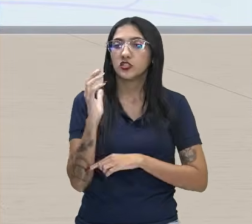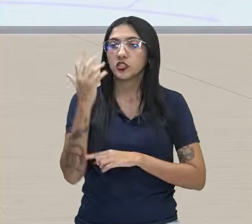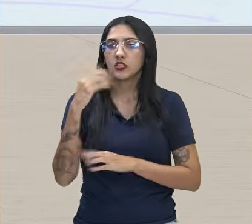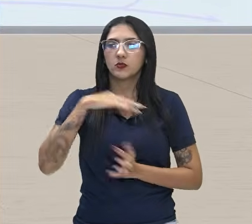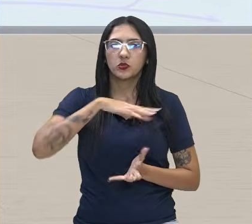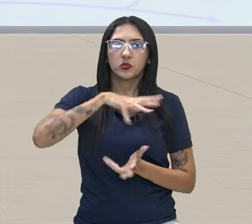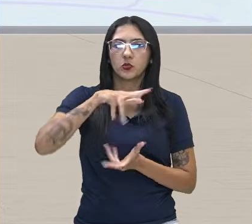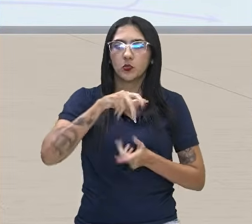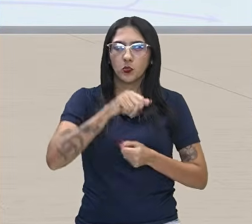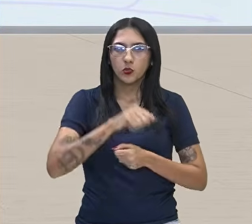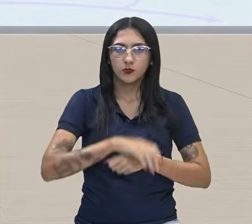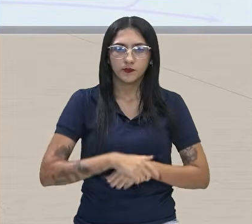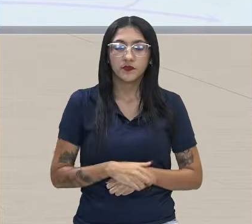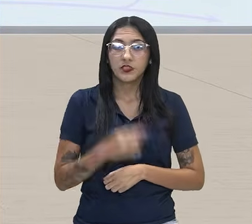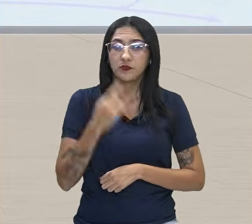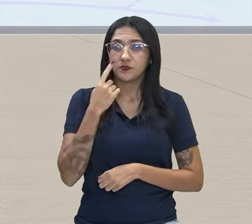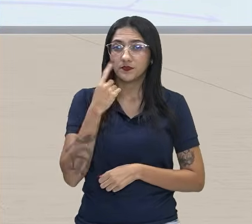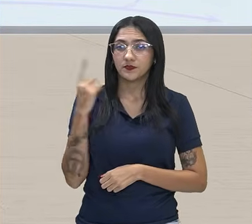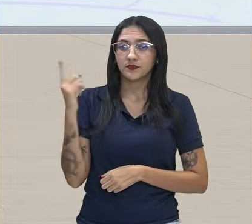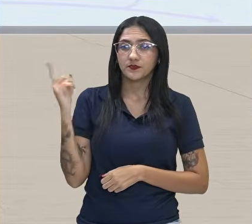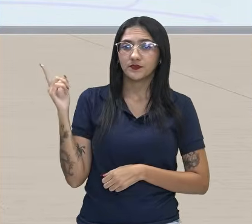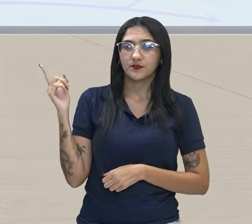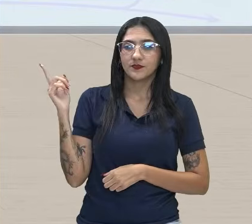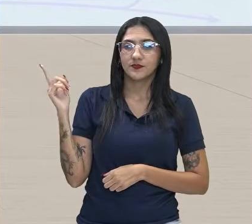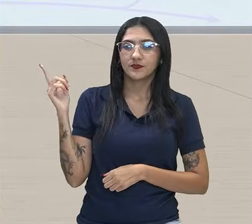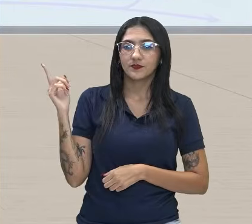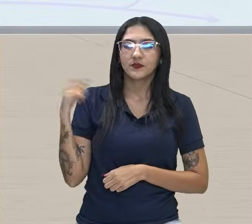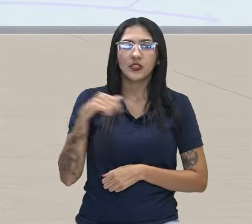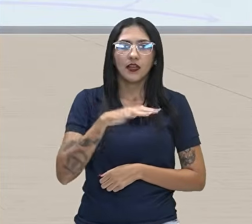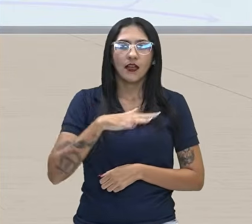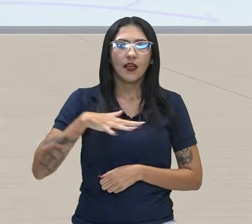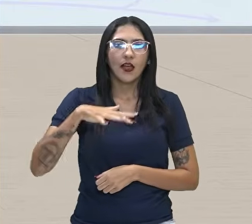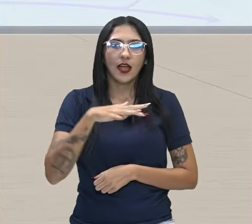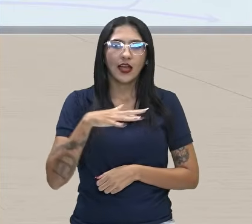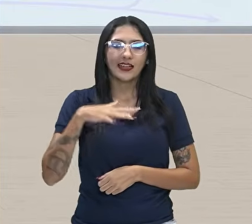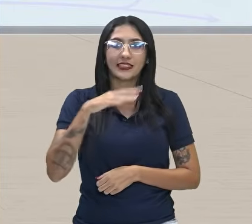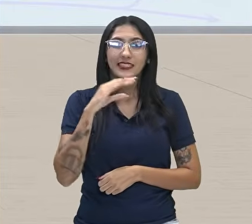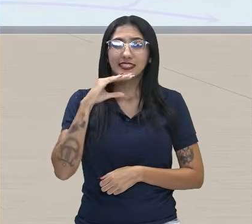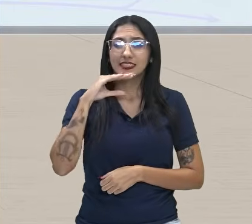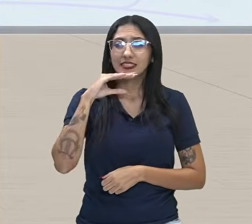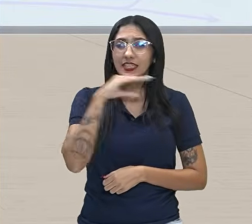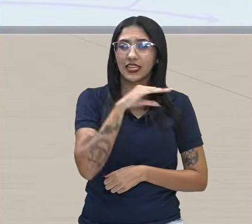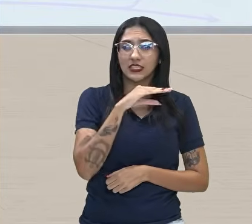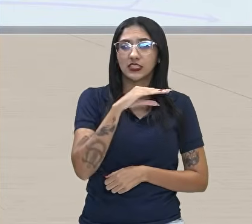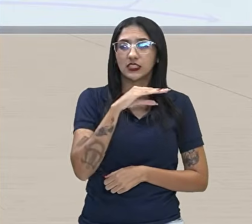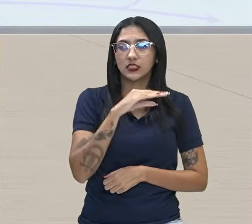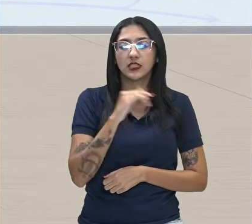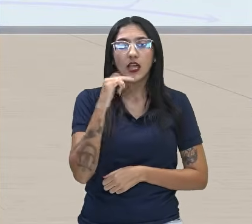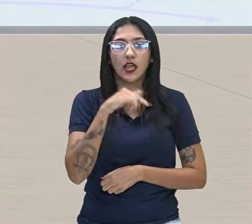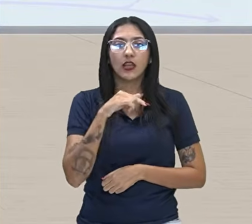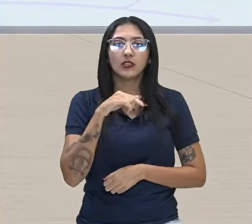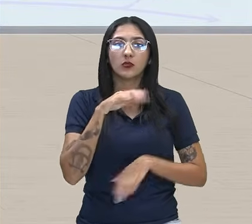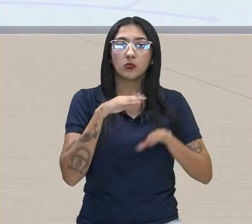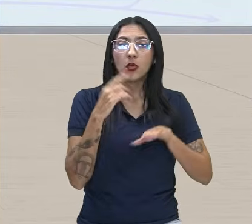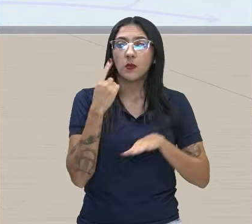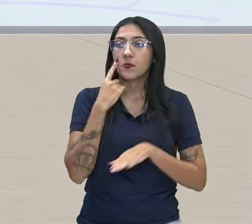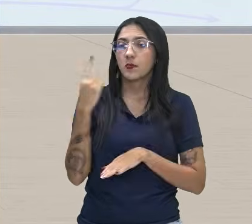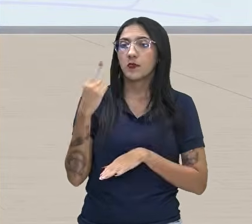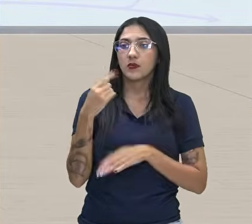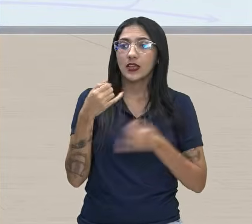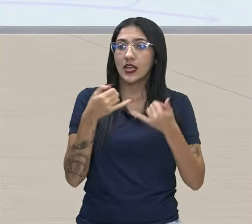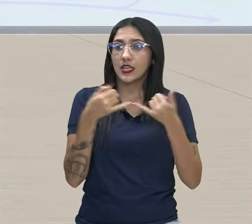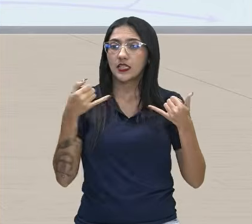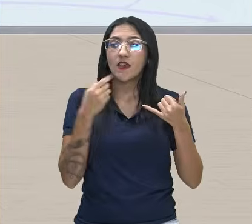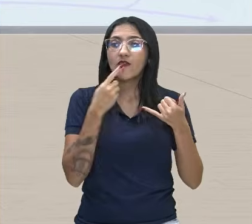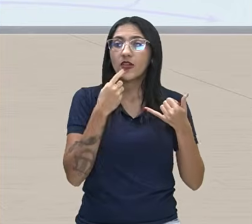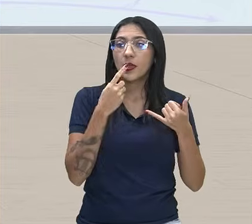planeta, onde a gente observa muito áreas climáticas quentes, que normalmente são as setas vermelhas,